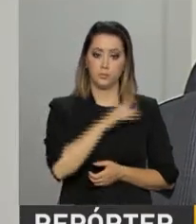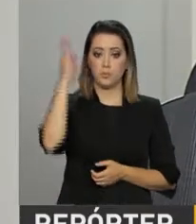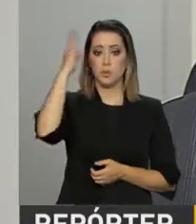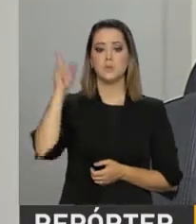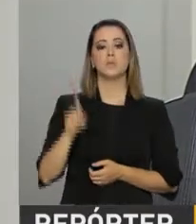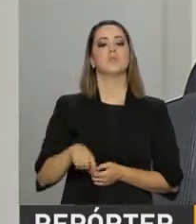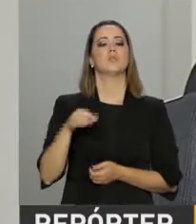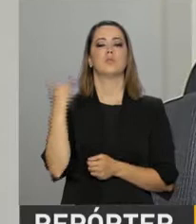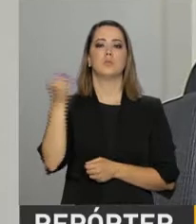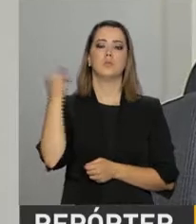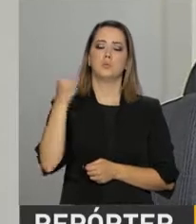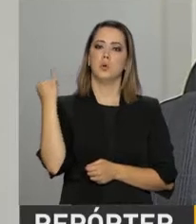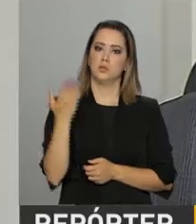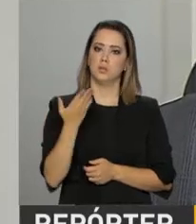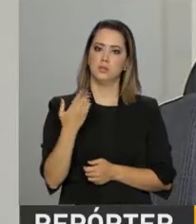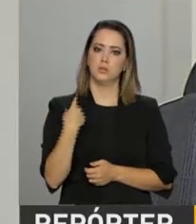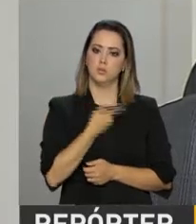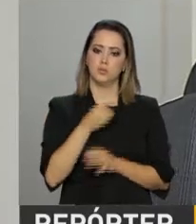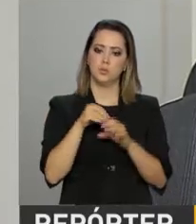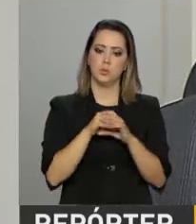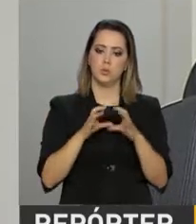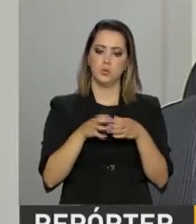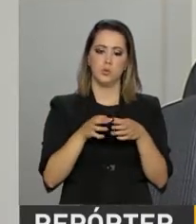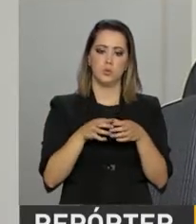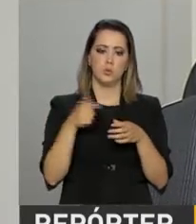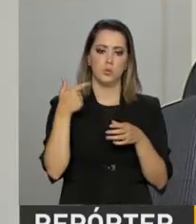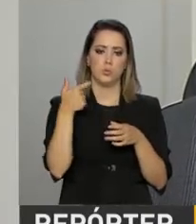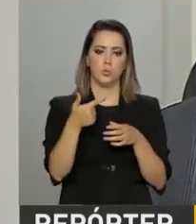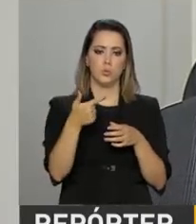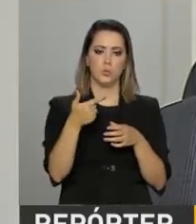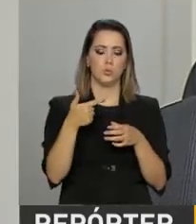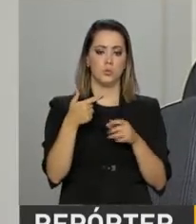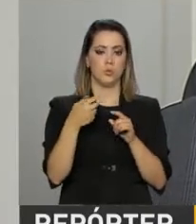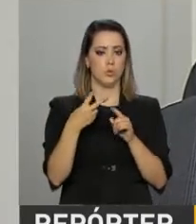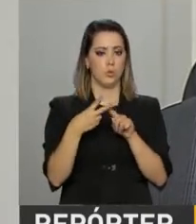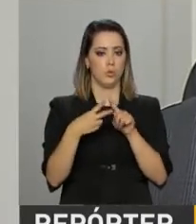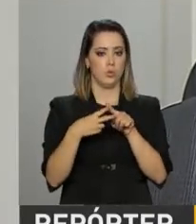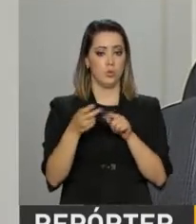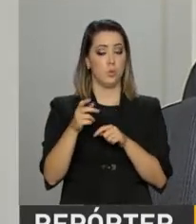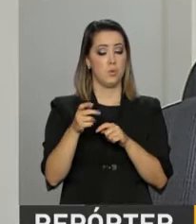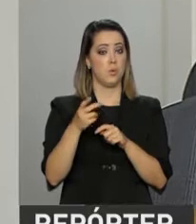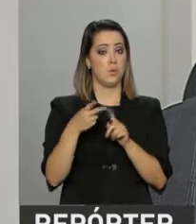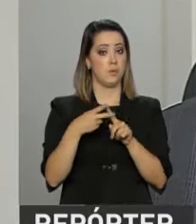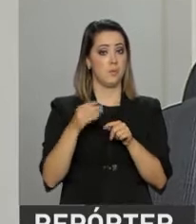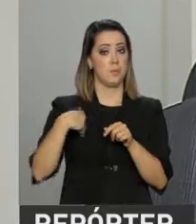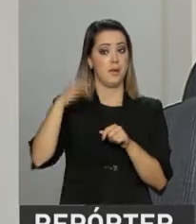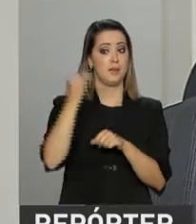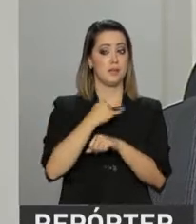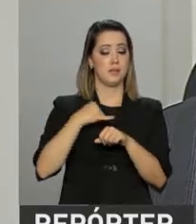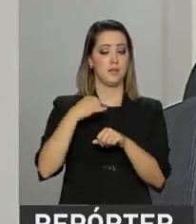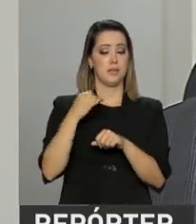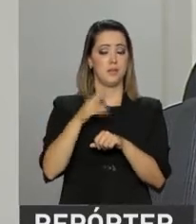é nós temos dentro do bloco duas das mais relevantes economias da américa latina brasil e argentina